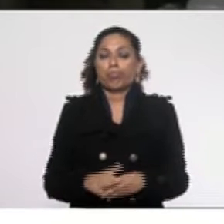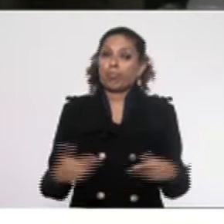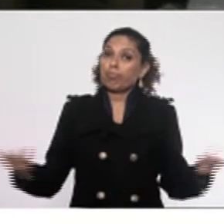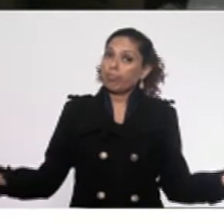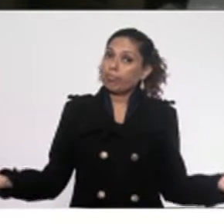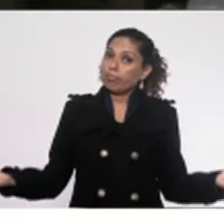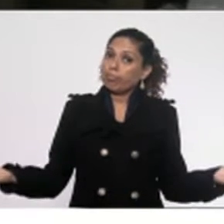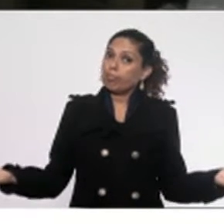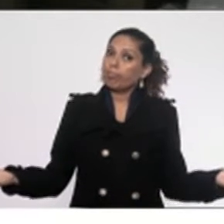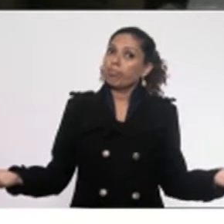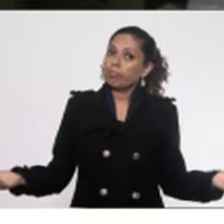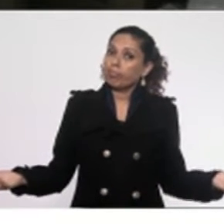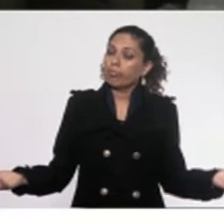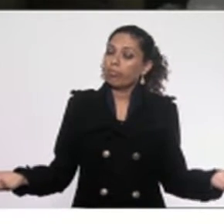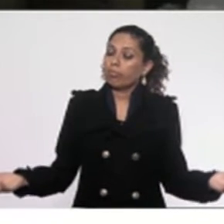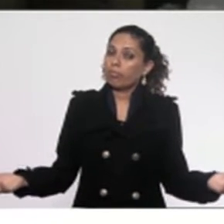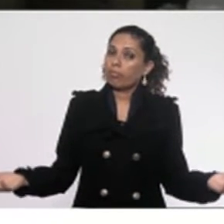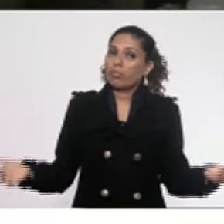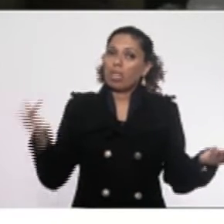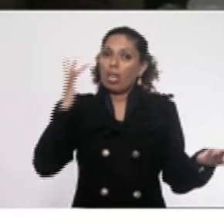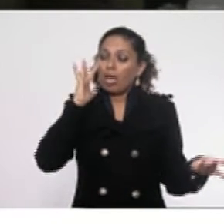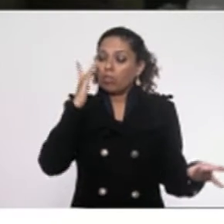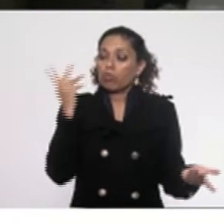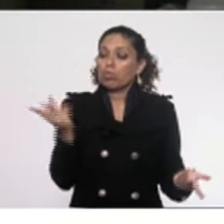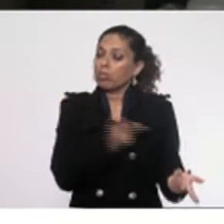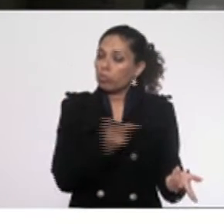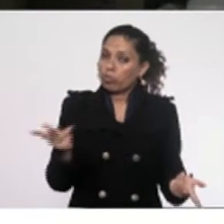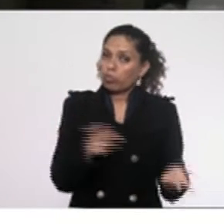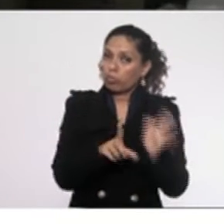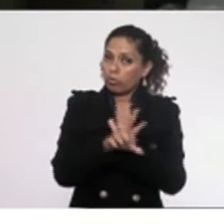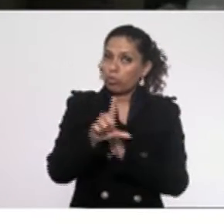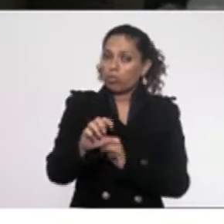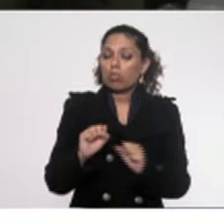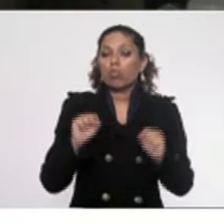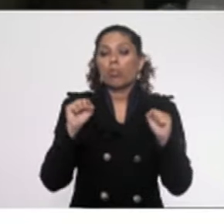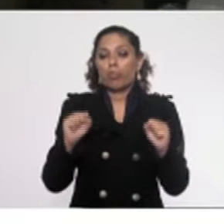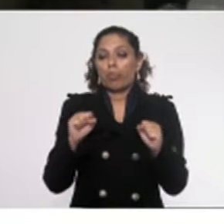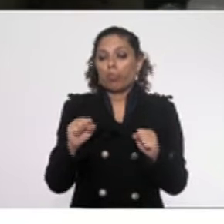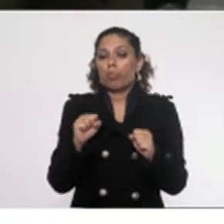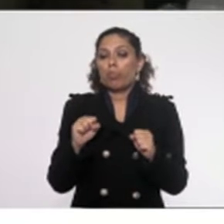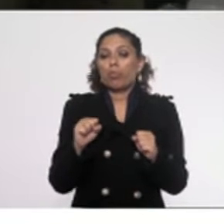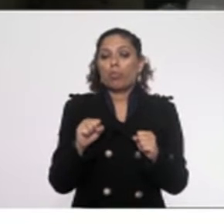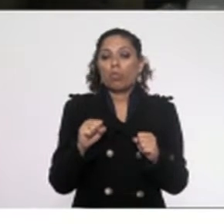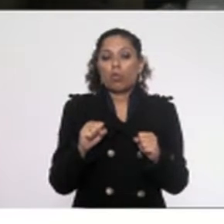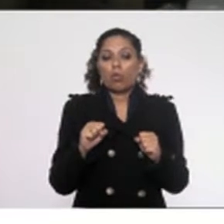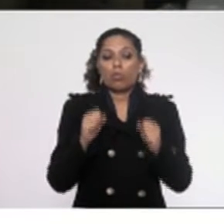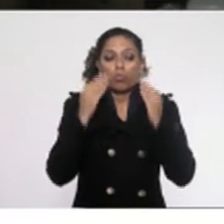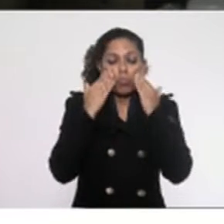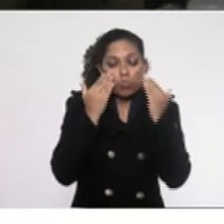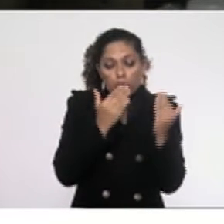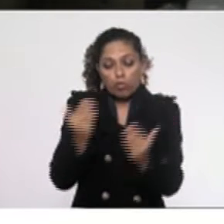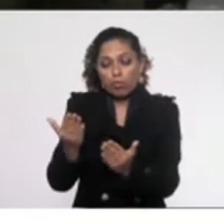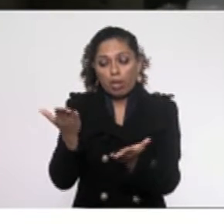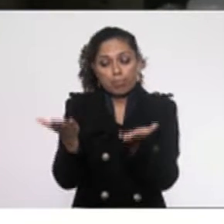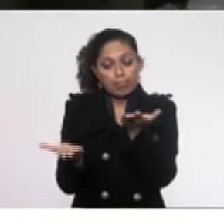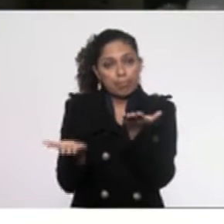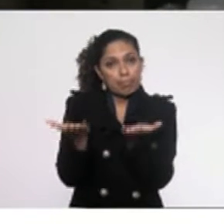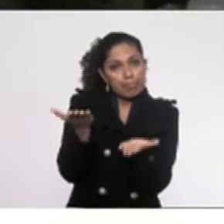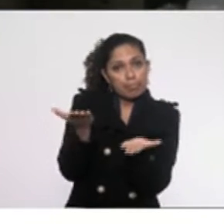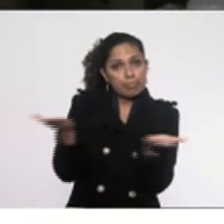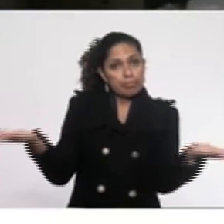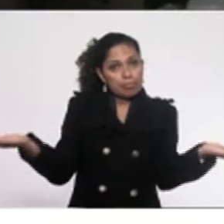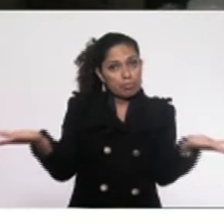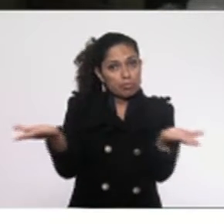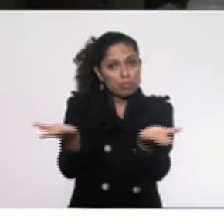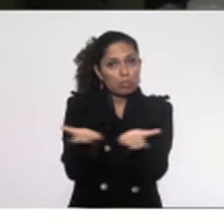Então, talvez essas duas leis possa ser uma ponte para esse equilíbrio, né? Pode ser